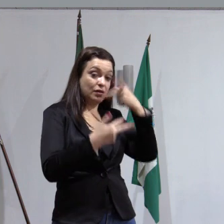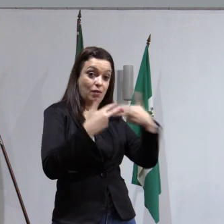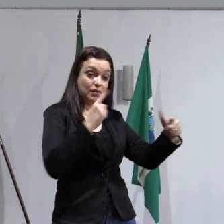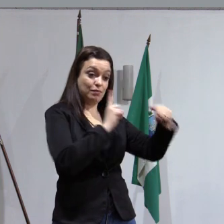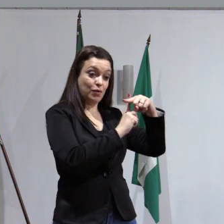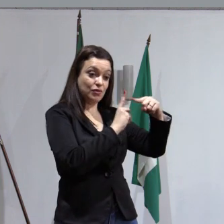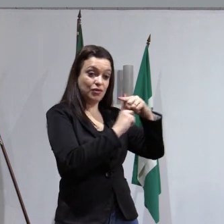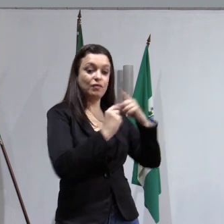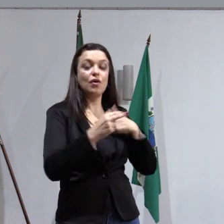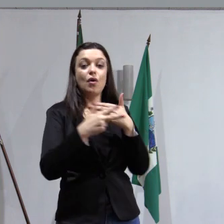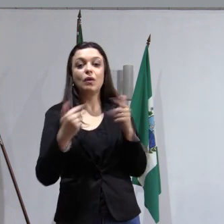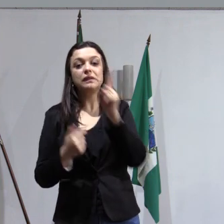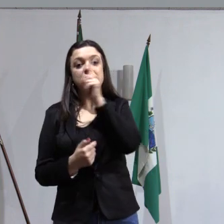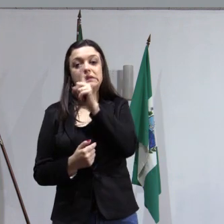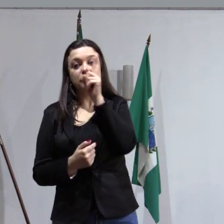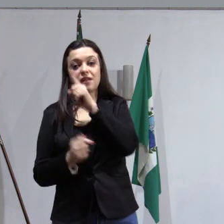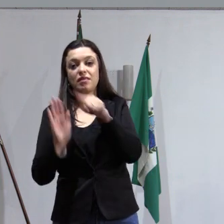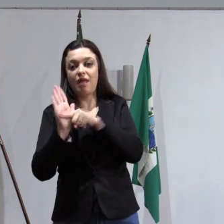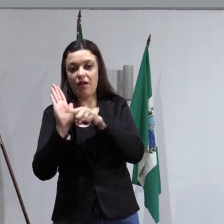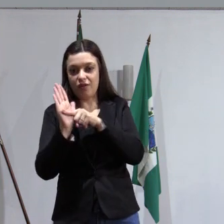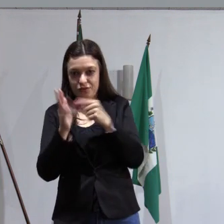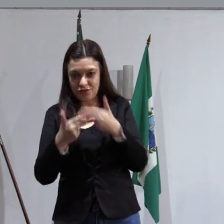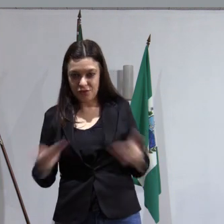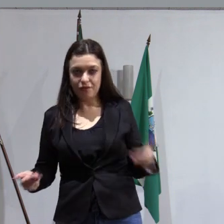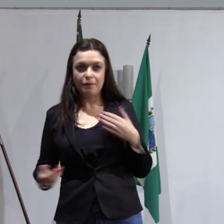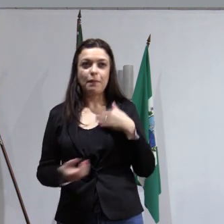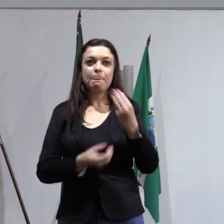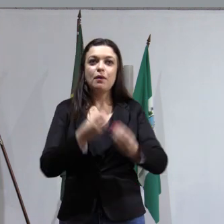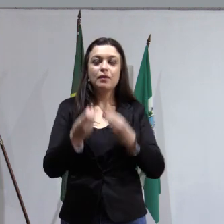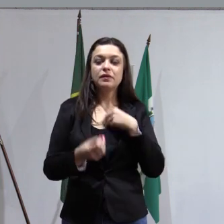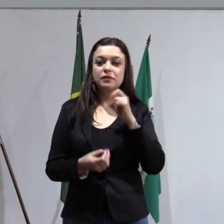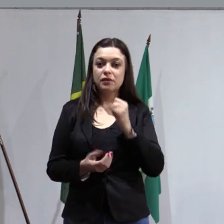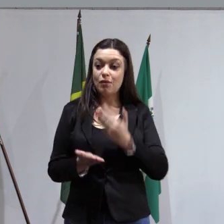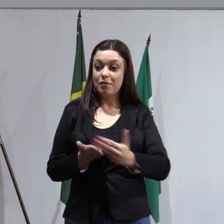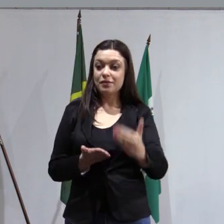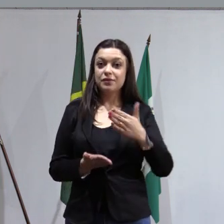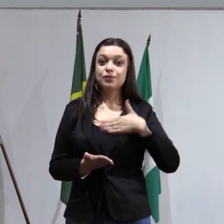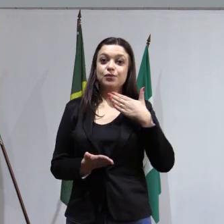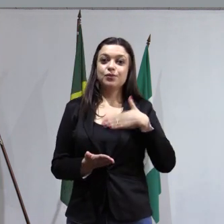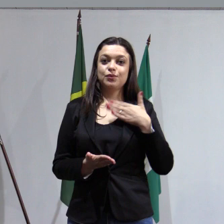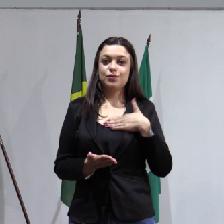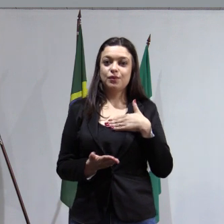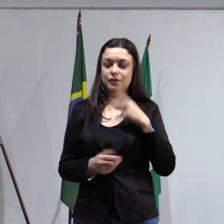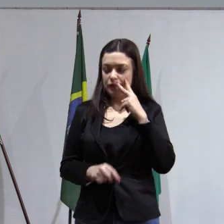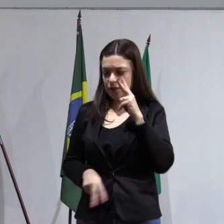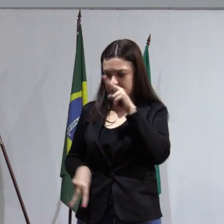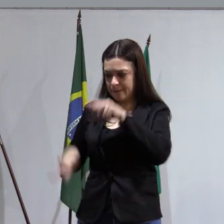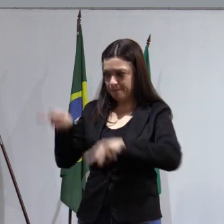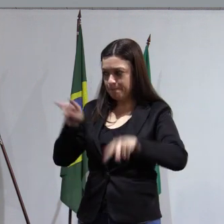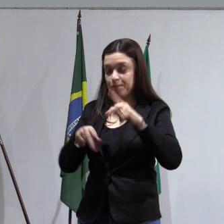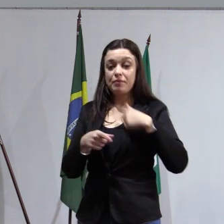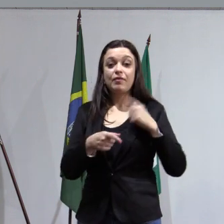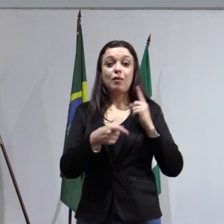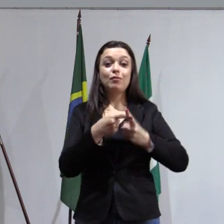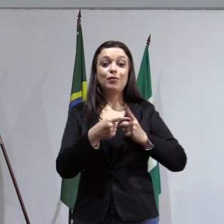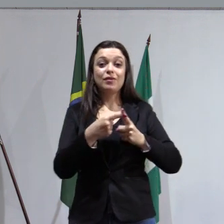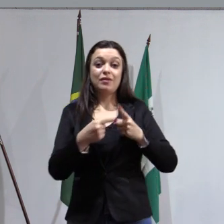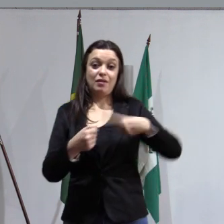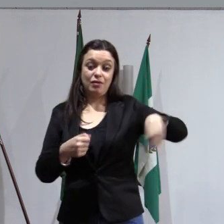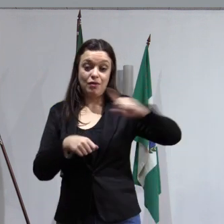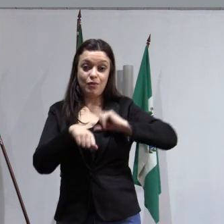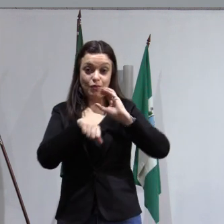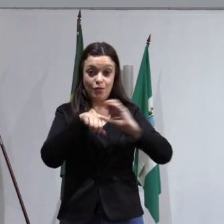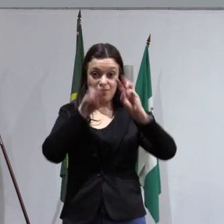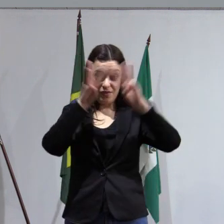para ver como é que isso aconteceria. E comecei a levar outro susto, porque, vejam, nós somos mais de 100 cursos de graduação